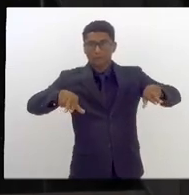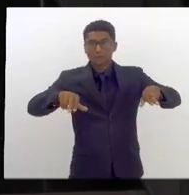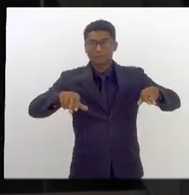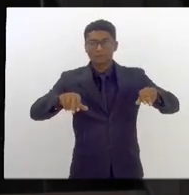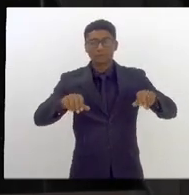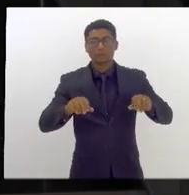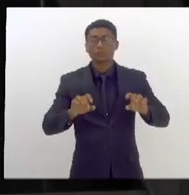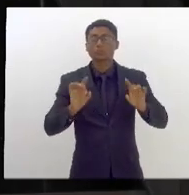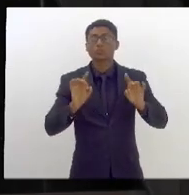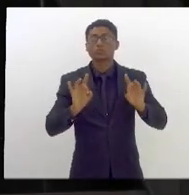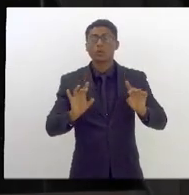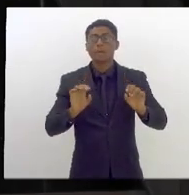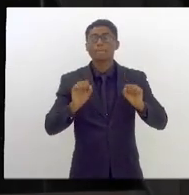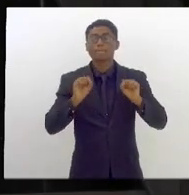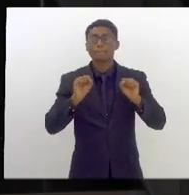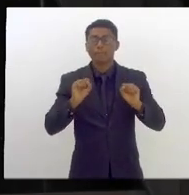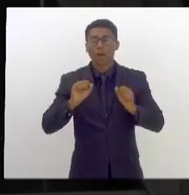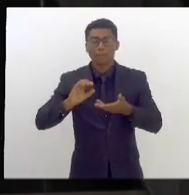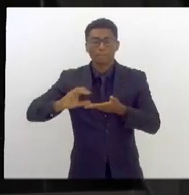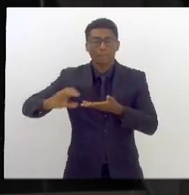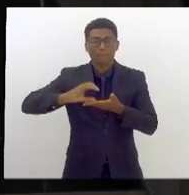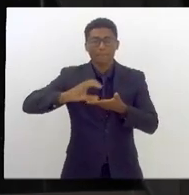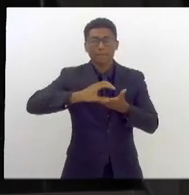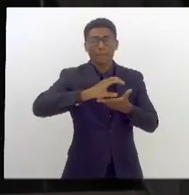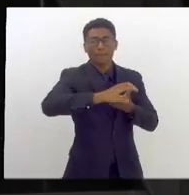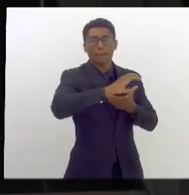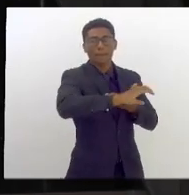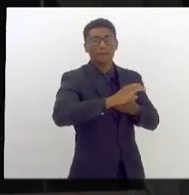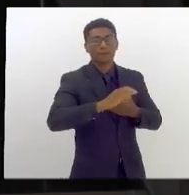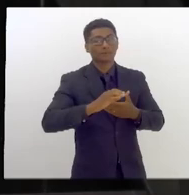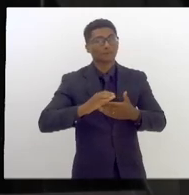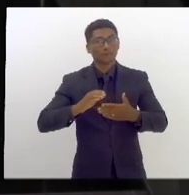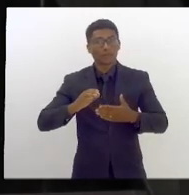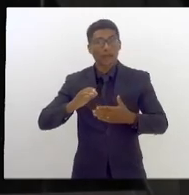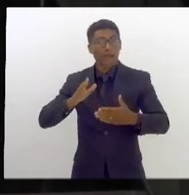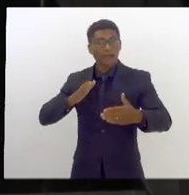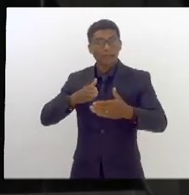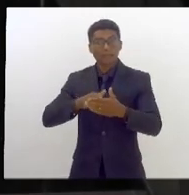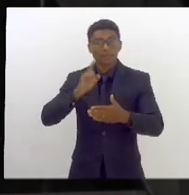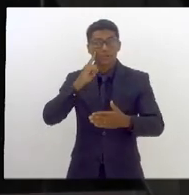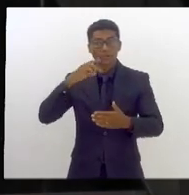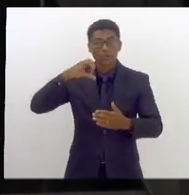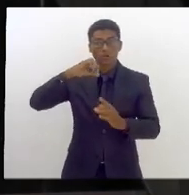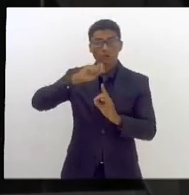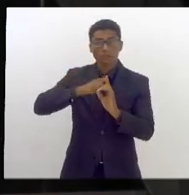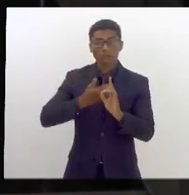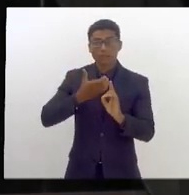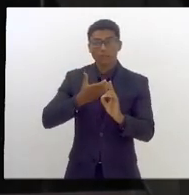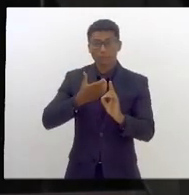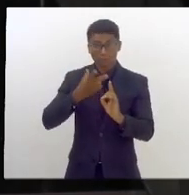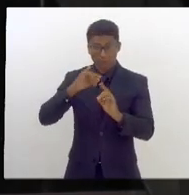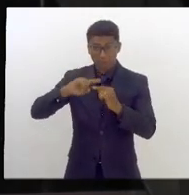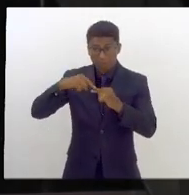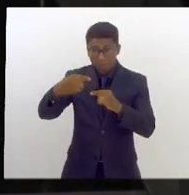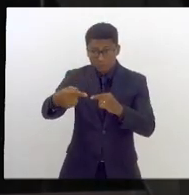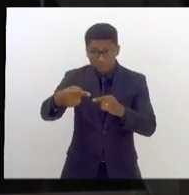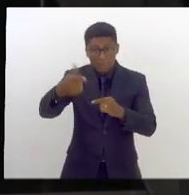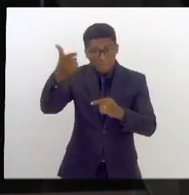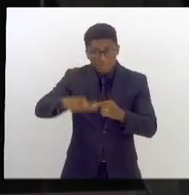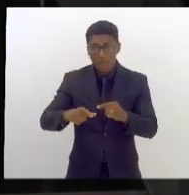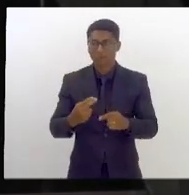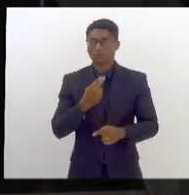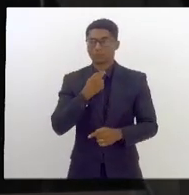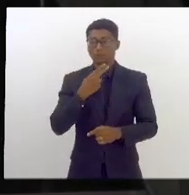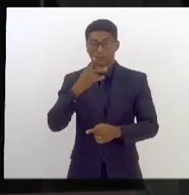pode empenhar em no máximo 10 dias até o dia nove de dezembro depois não pode empenhar mais se não empenhar